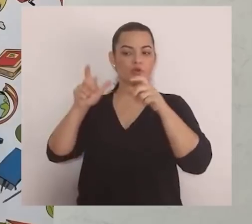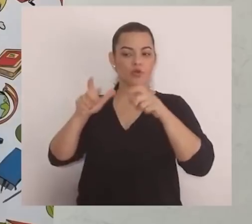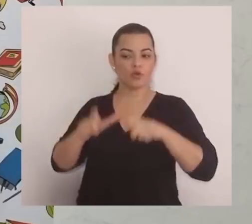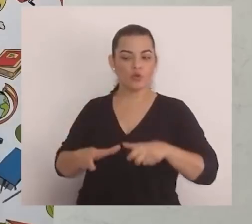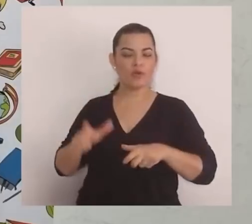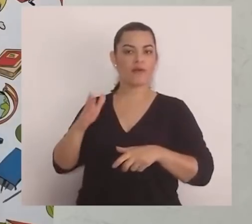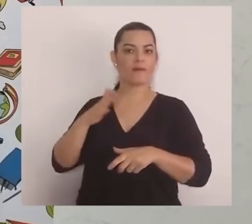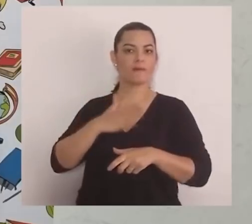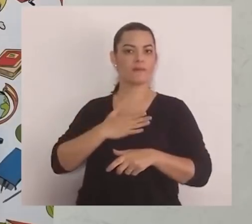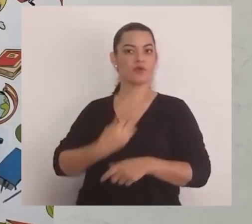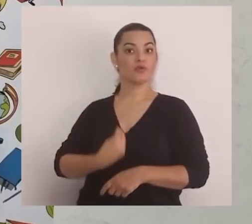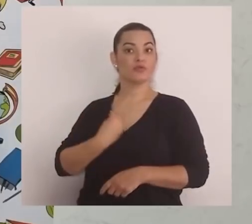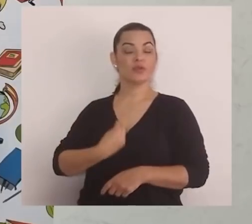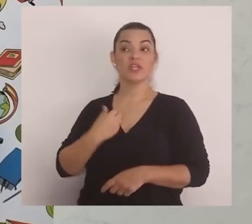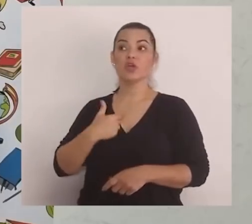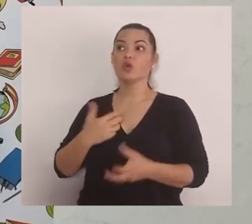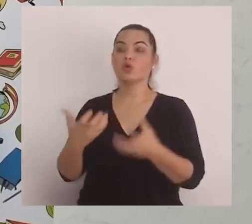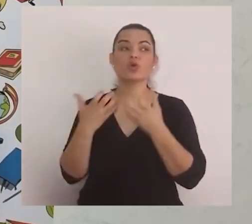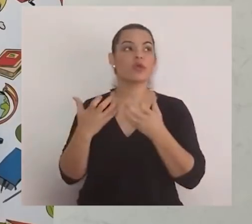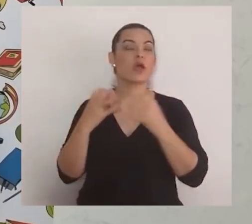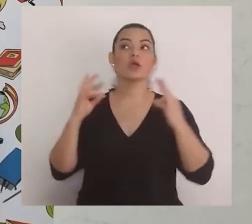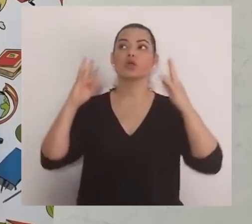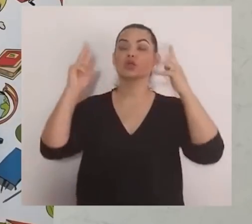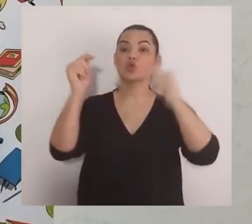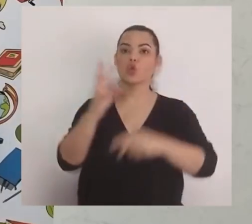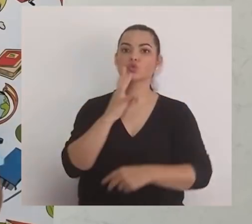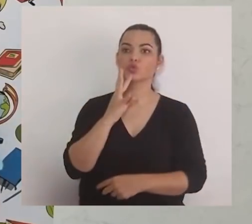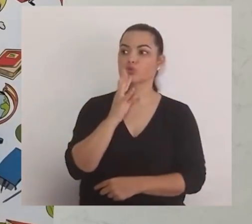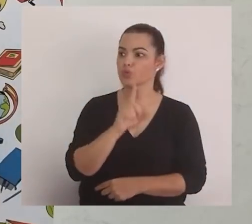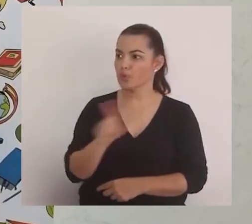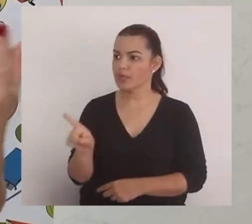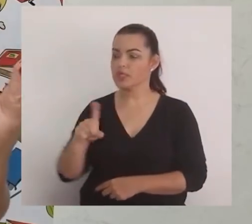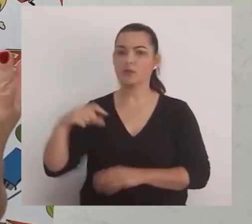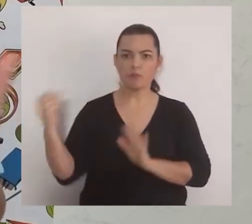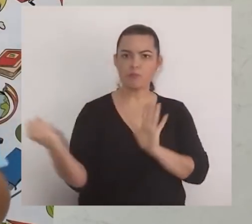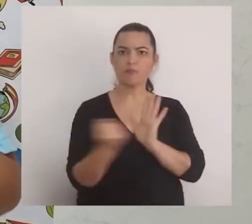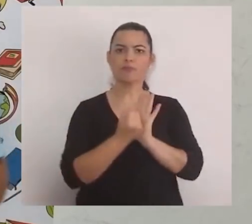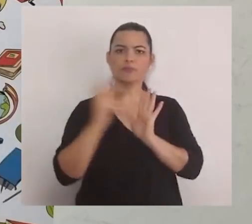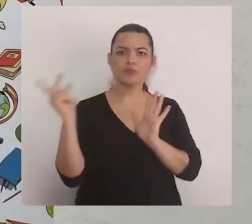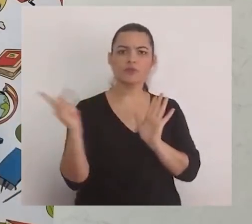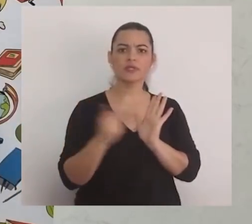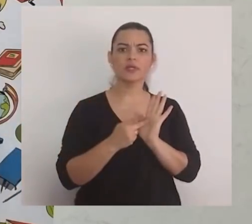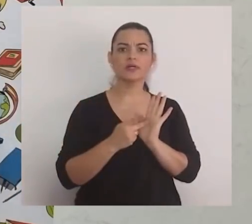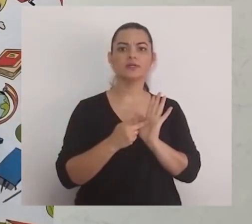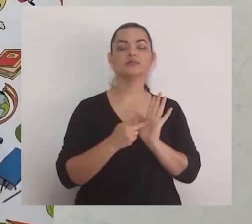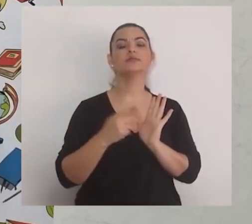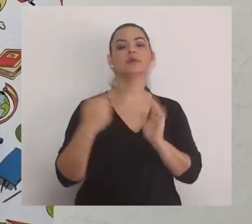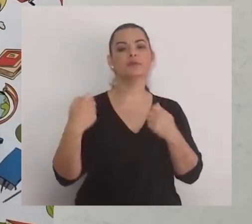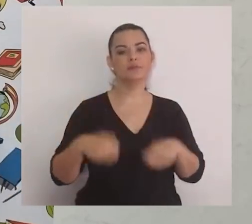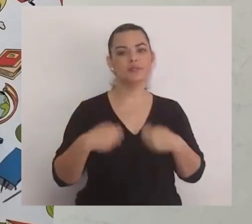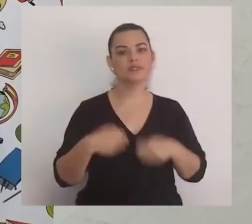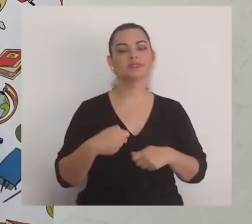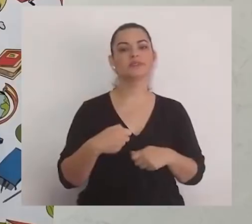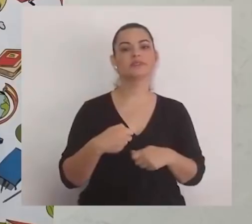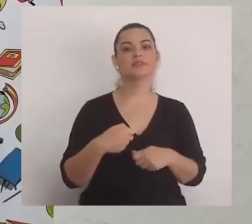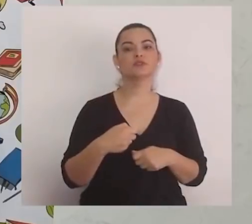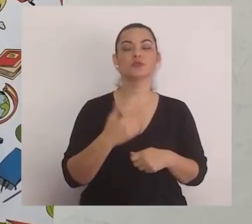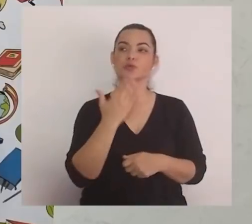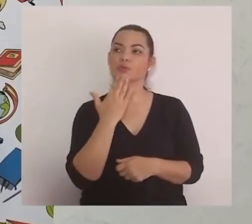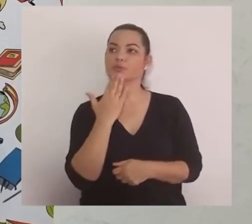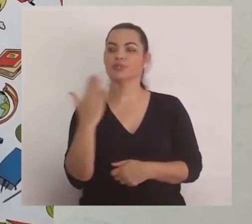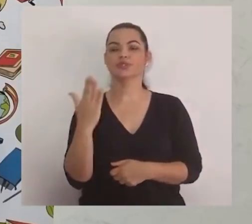e da importância dessa autarquia na preservação desses locais. E